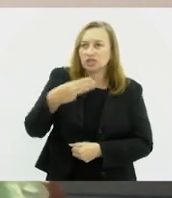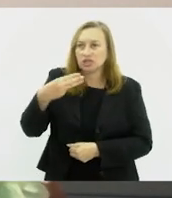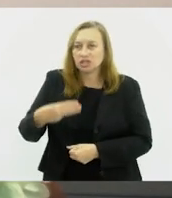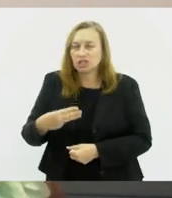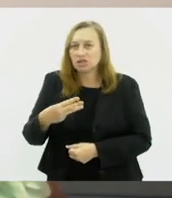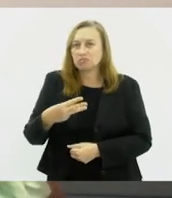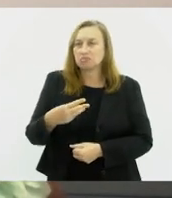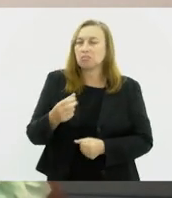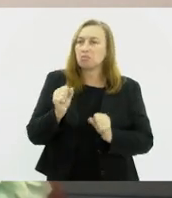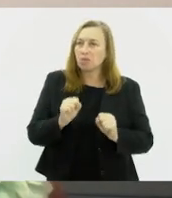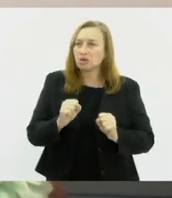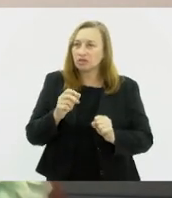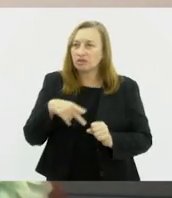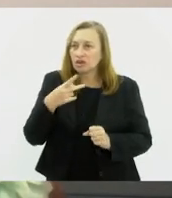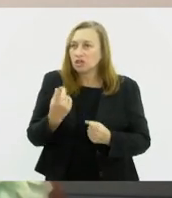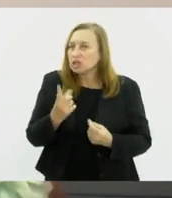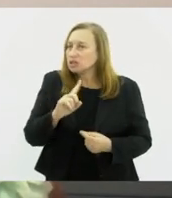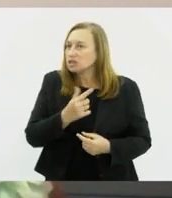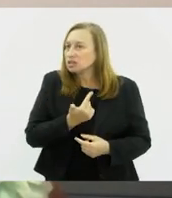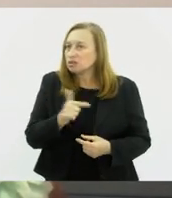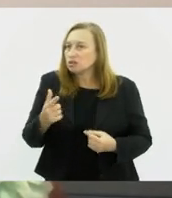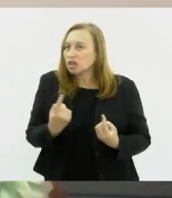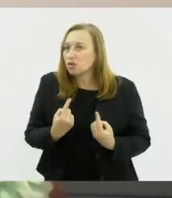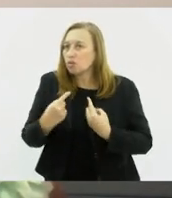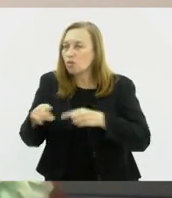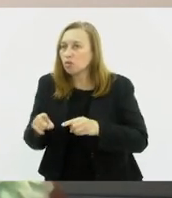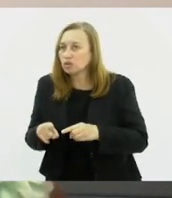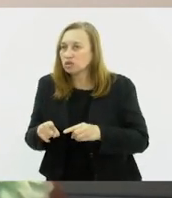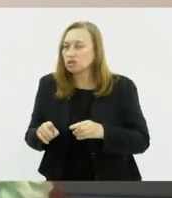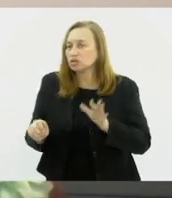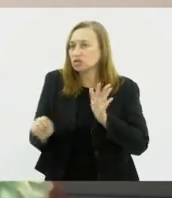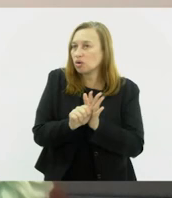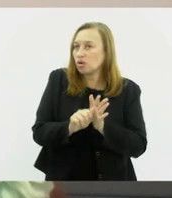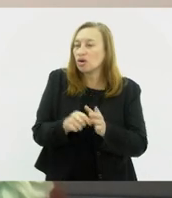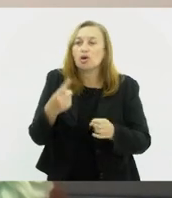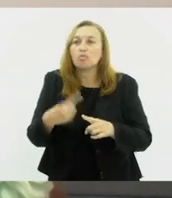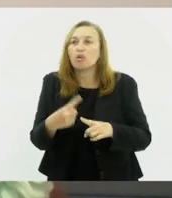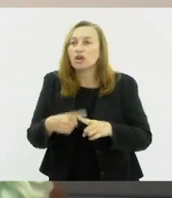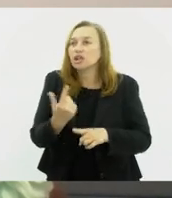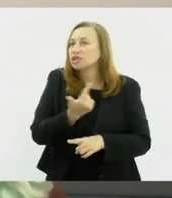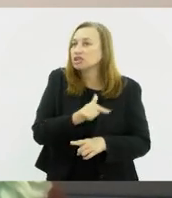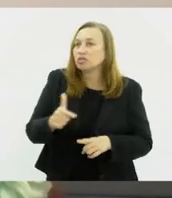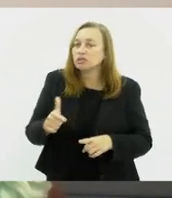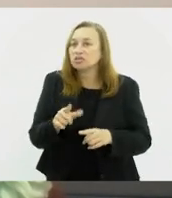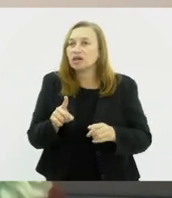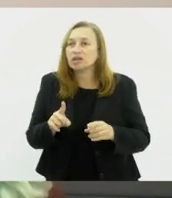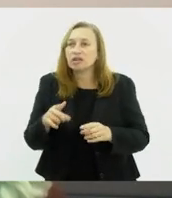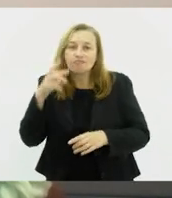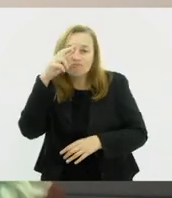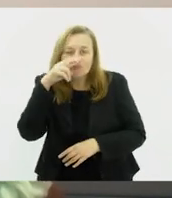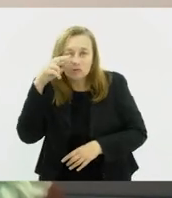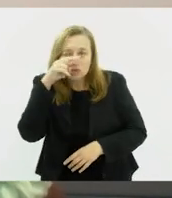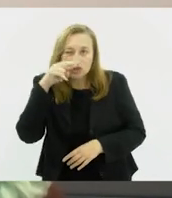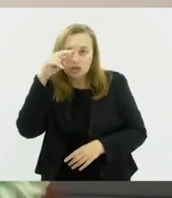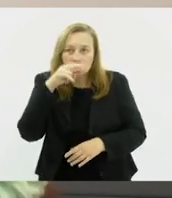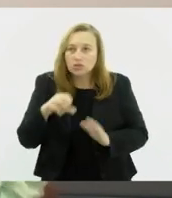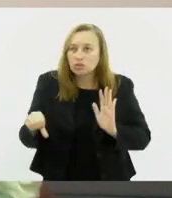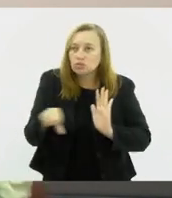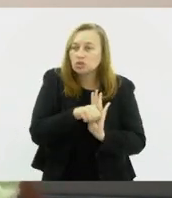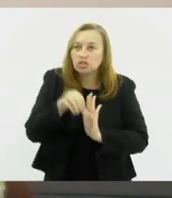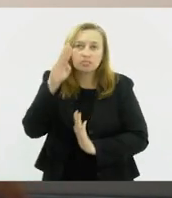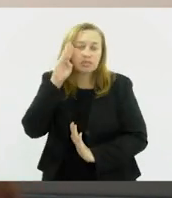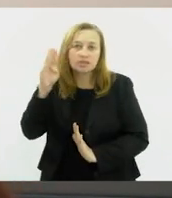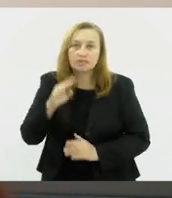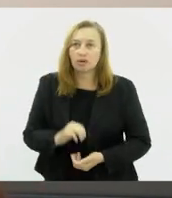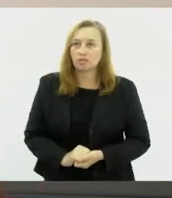que não existe combate ao tráfico de drogas porque não existe investigação no crime